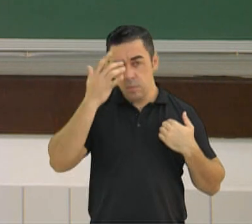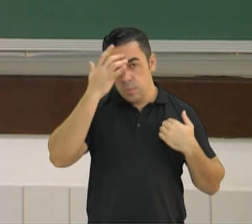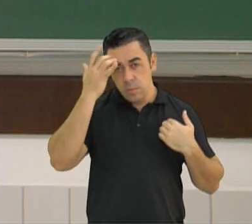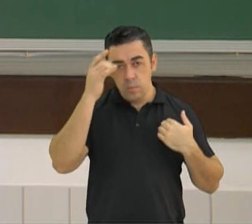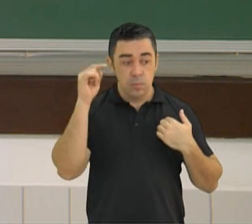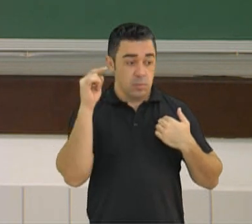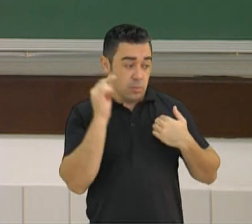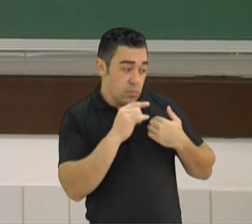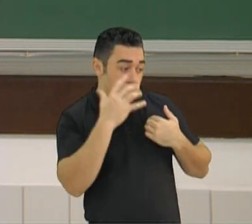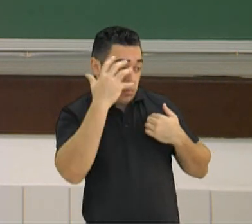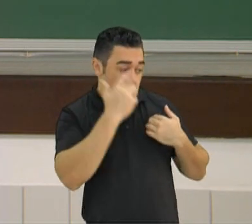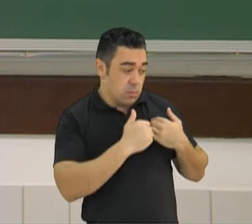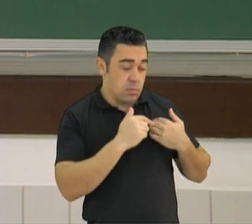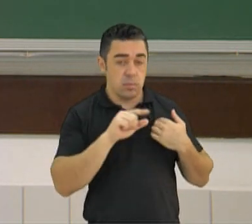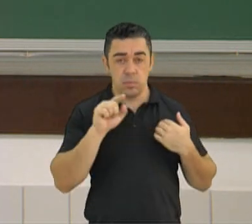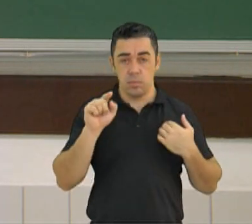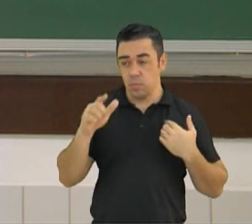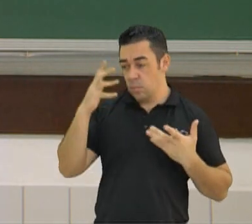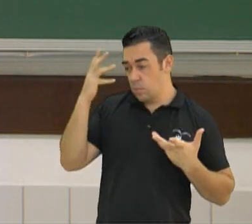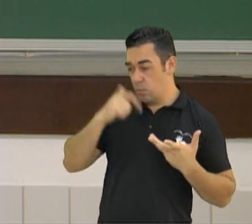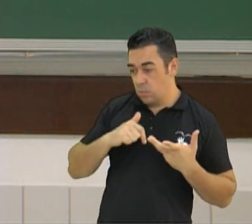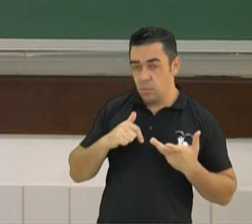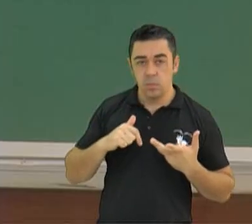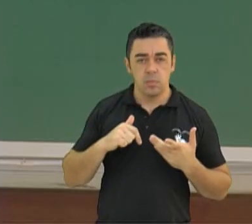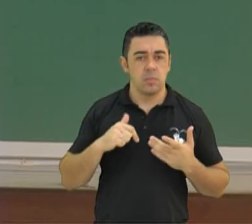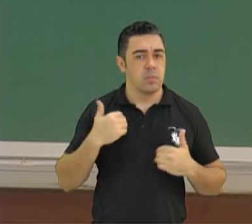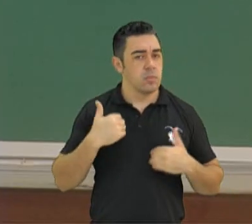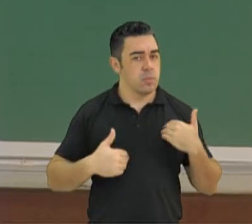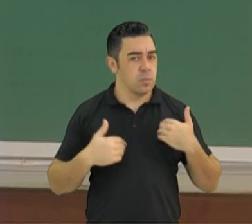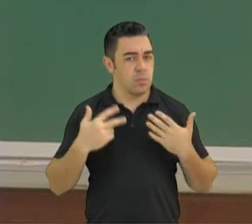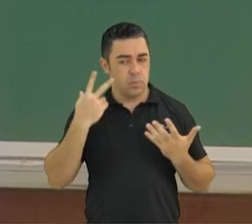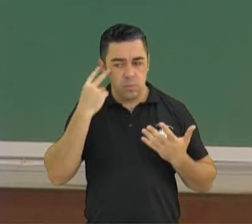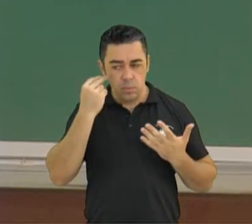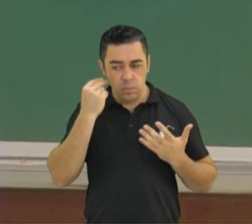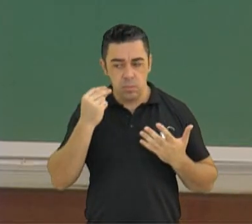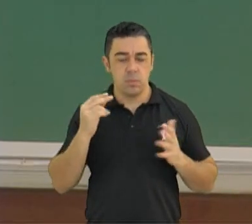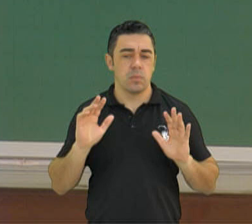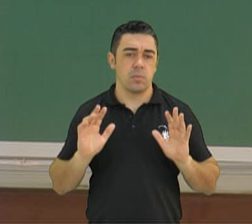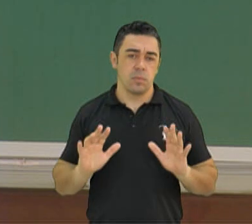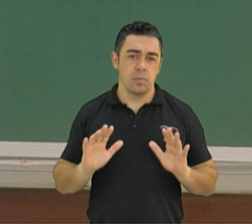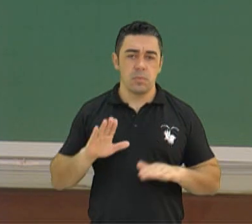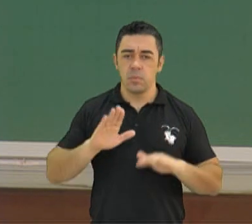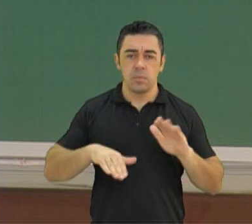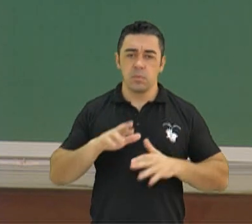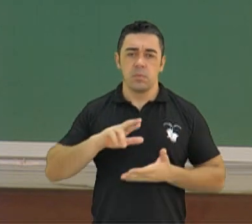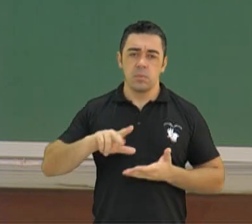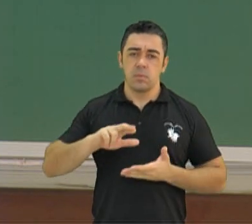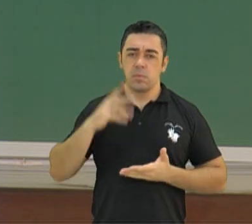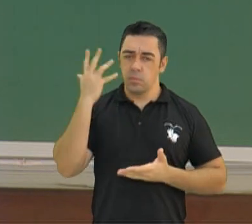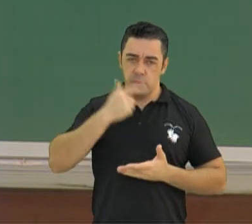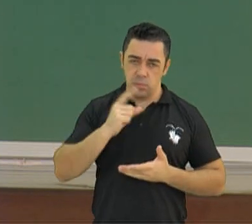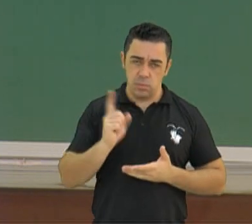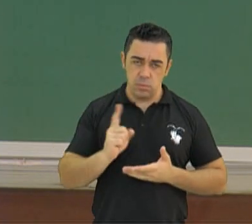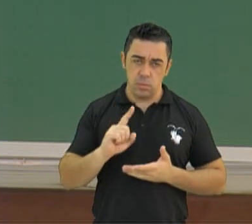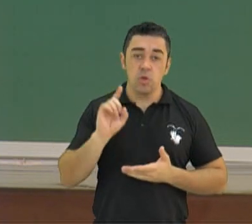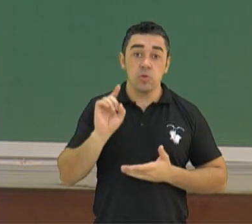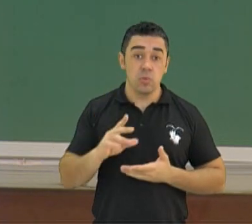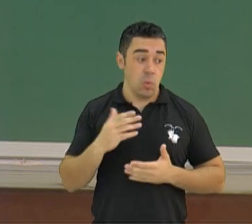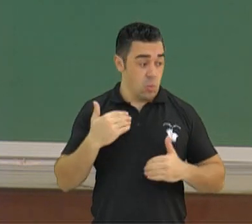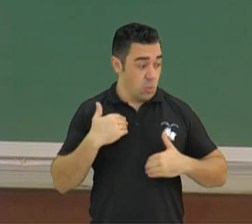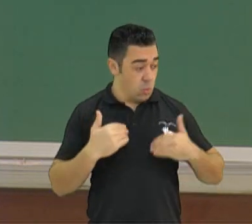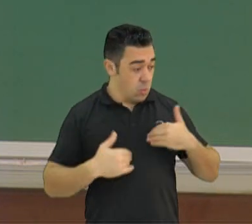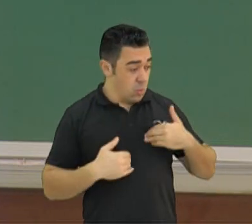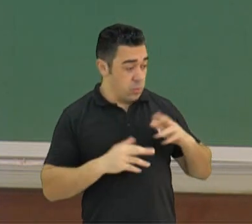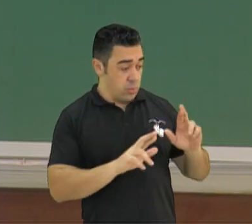considerado belo ou bela. O corpo natural muitas vezes não é considerado belo, somente aquele